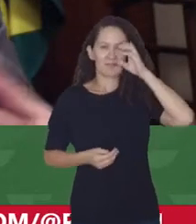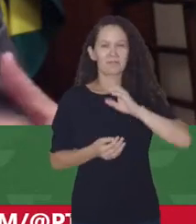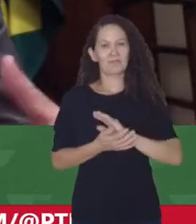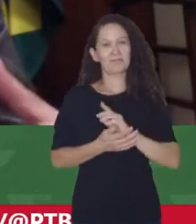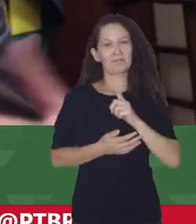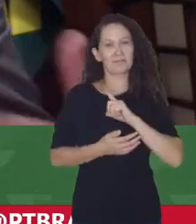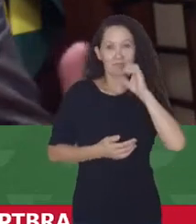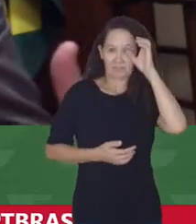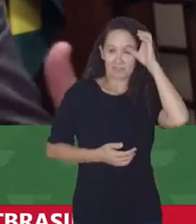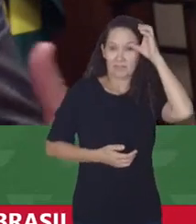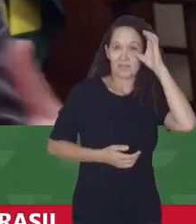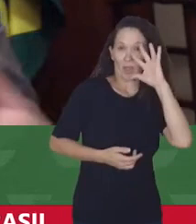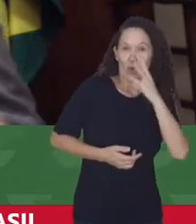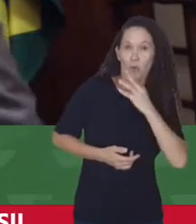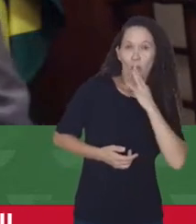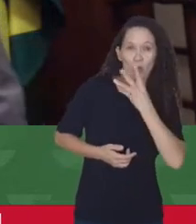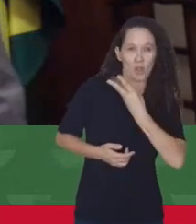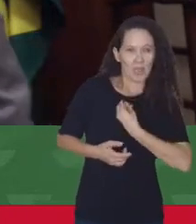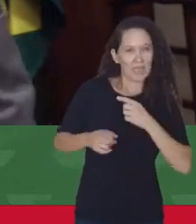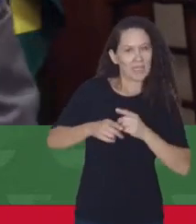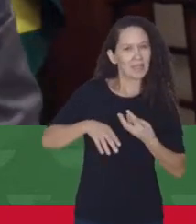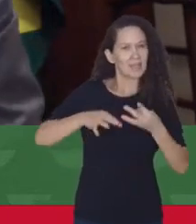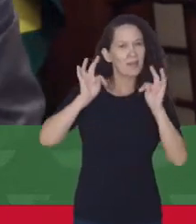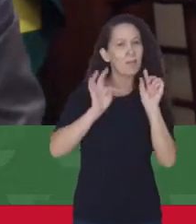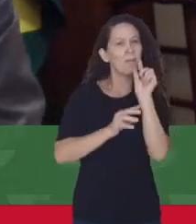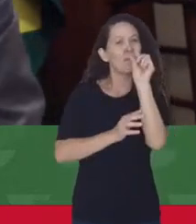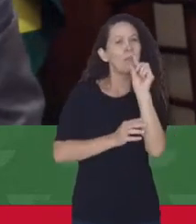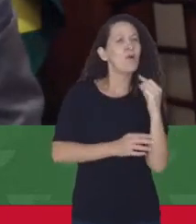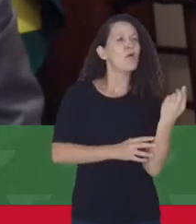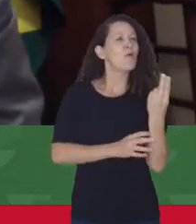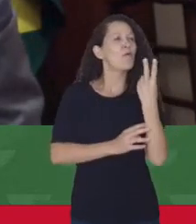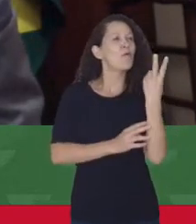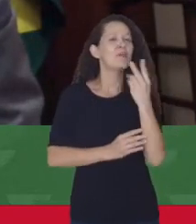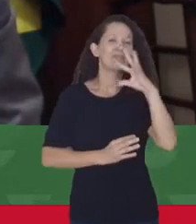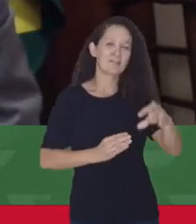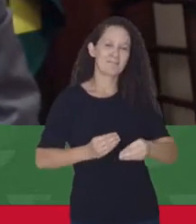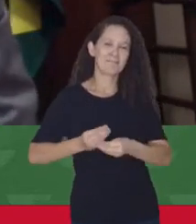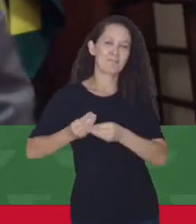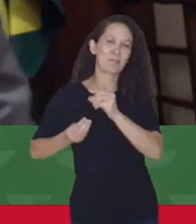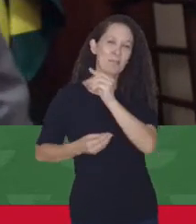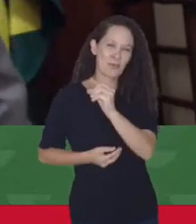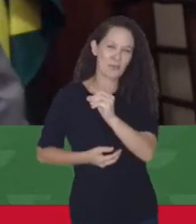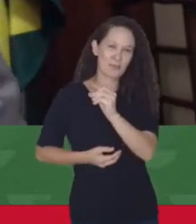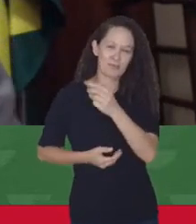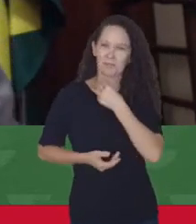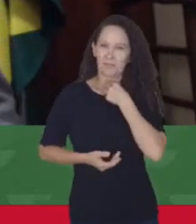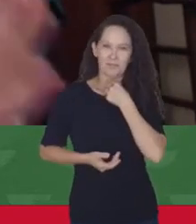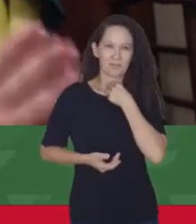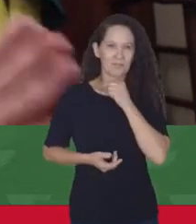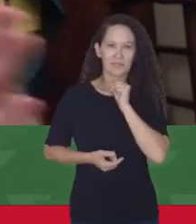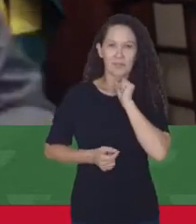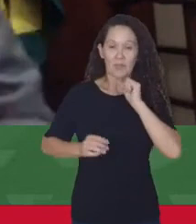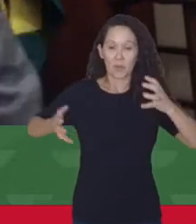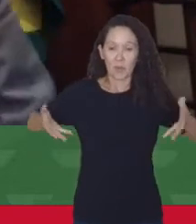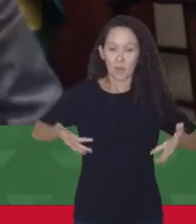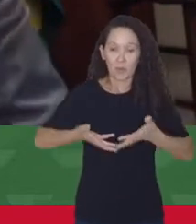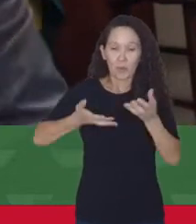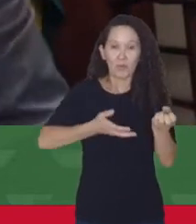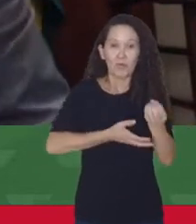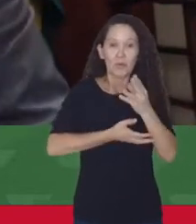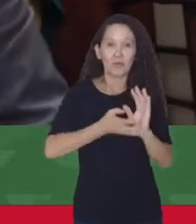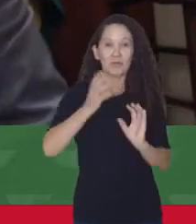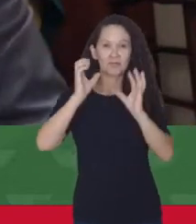Não, tem conhecimento, tem tecnologia, mas tem pouco valor agregado. Então nós podemos promover essa nova